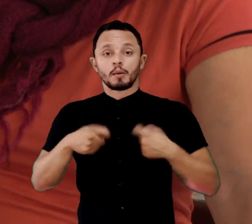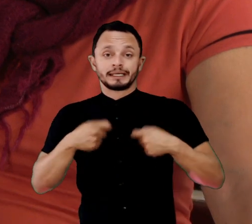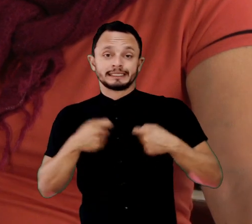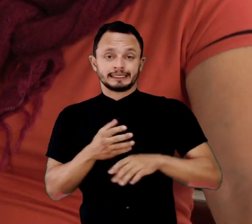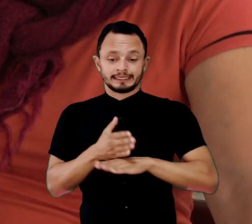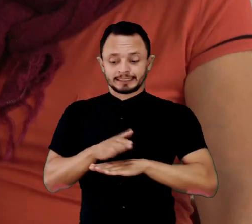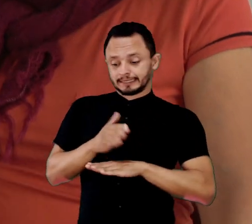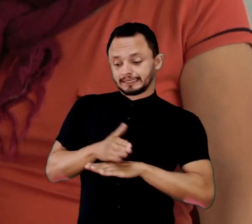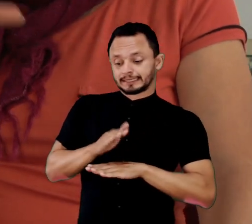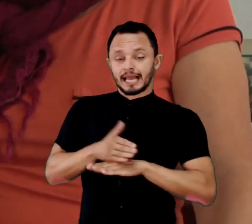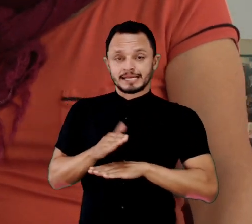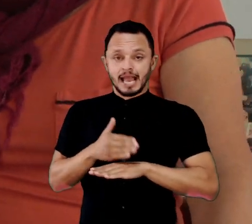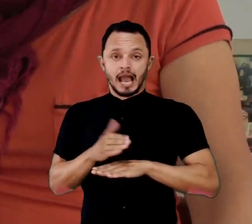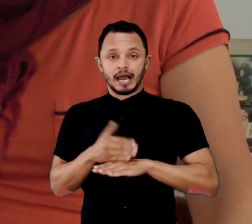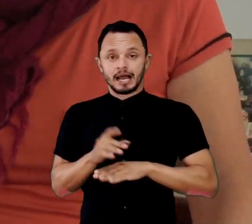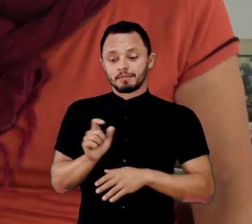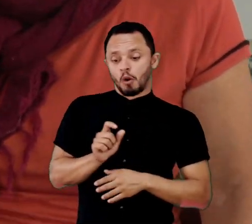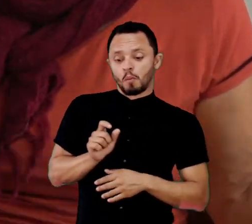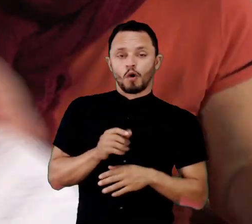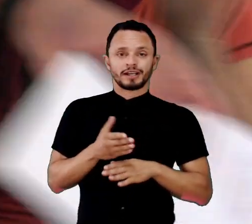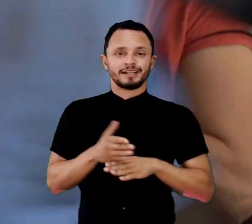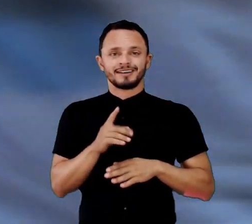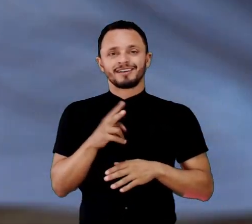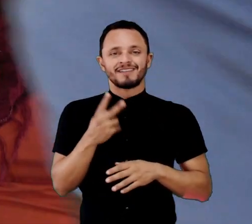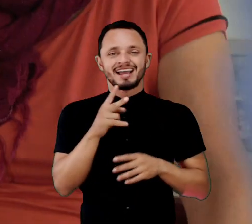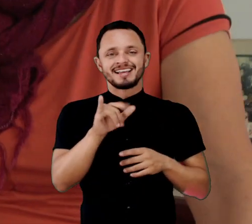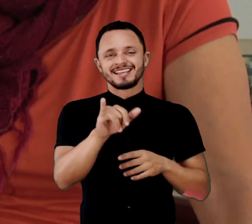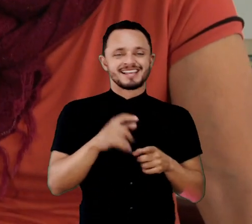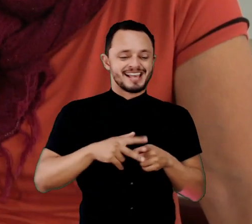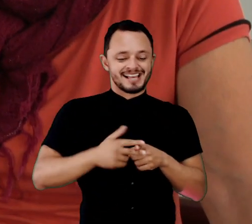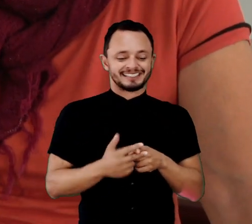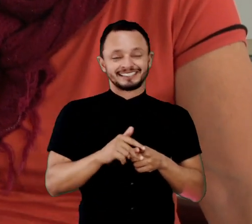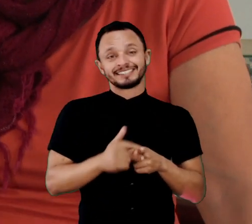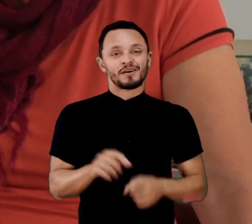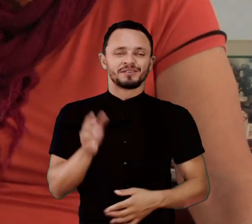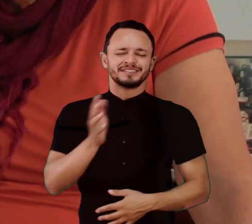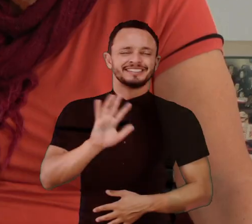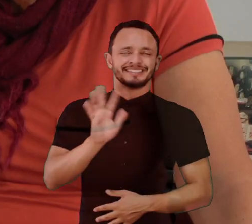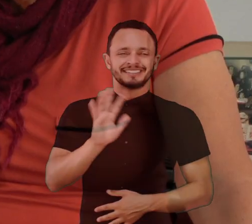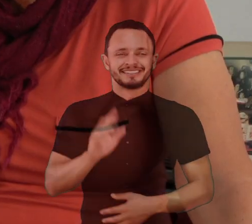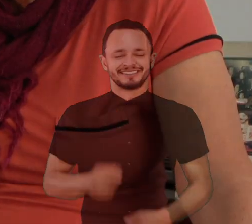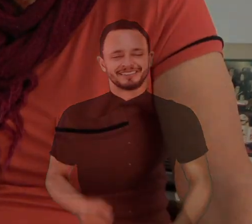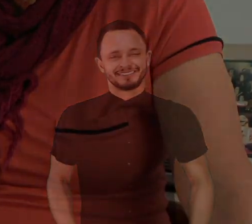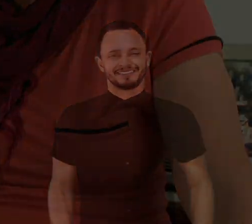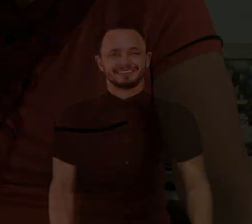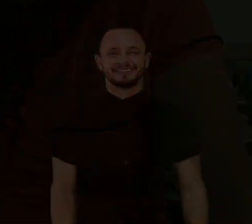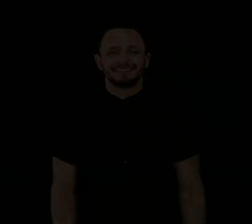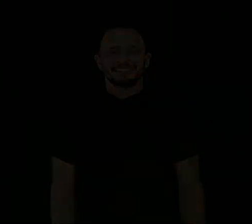pouquinho, né? Vamos ver, vai ficar por conta da edição. Vamos lá. Tchau!